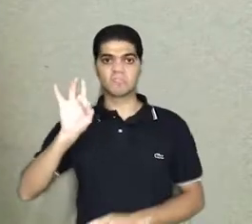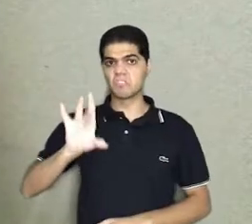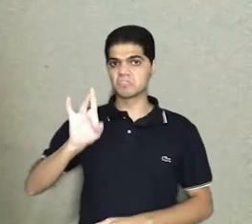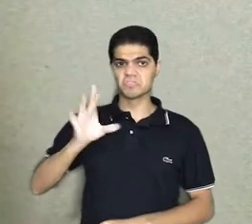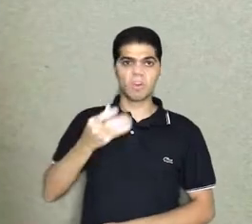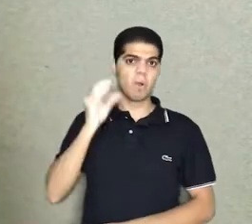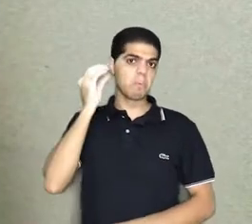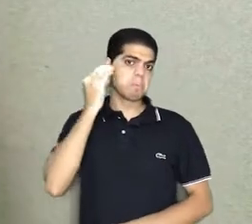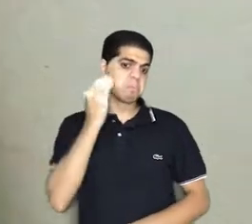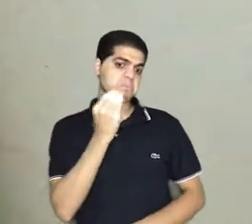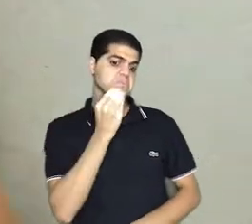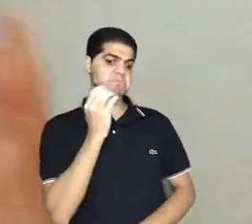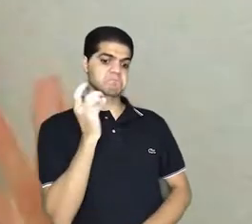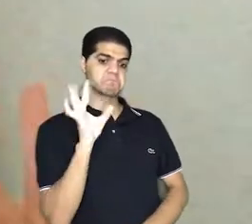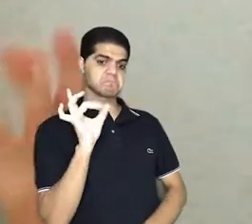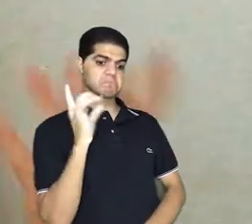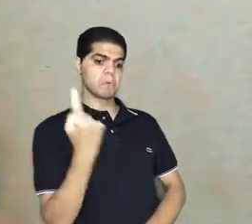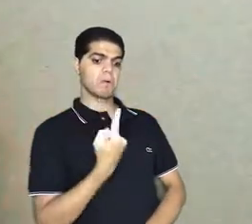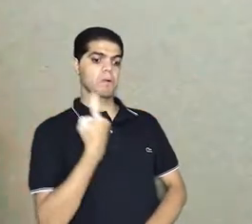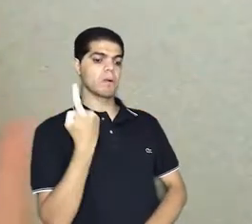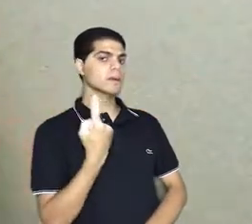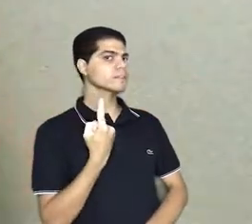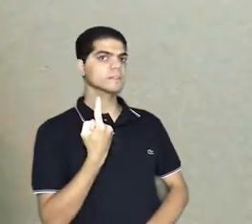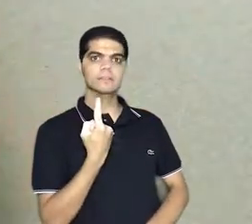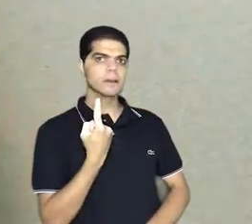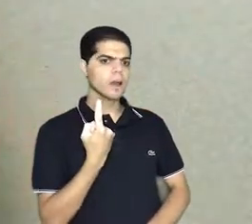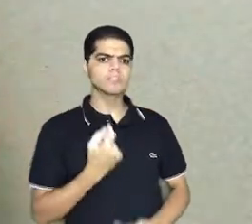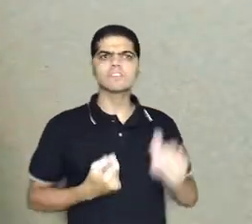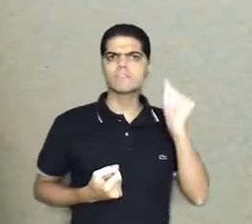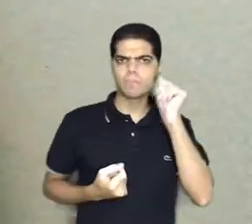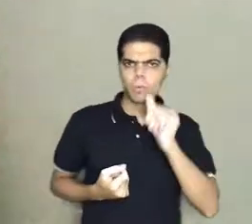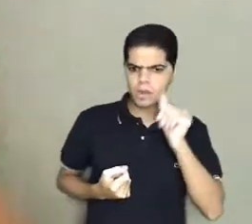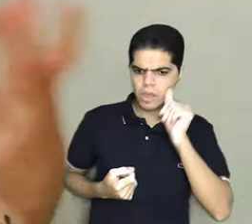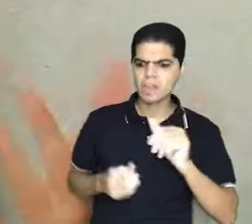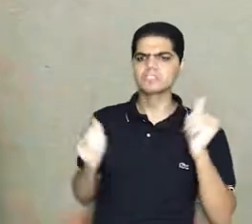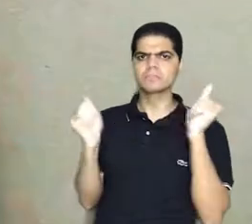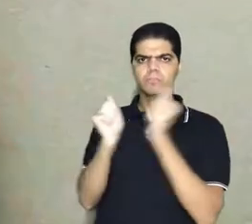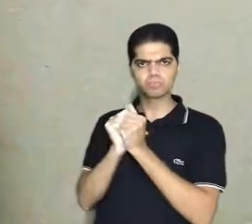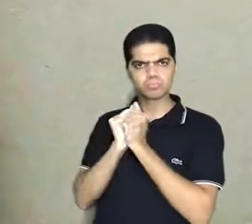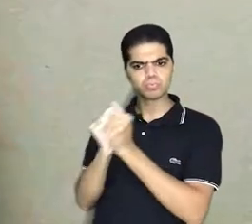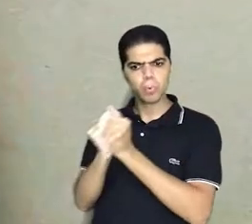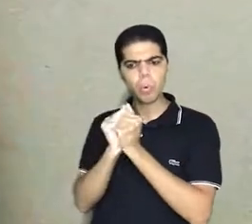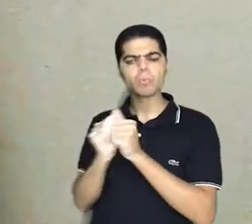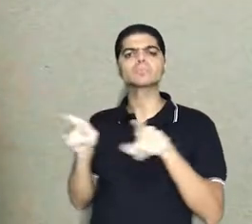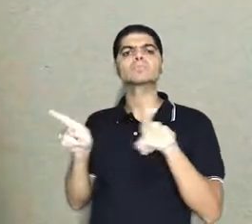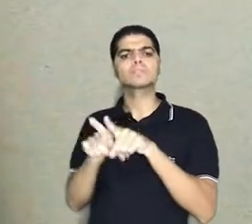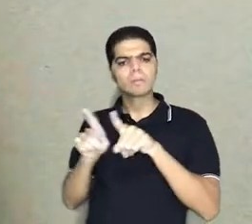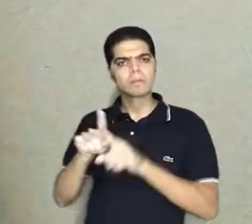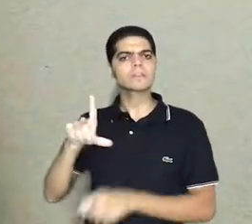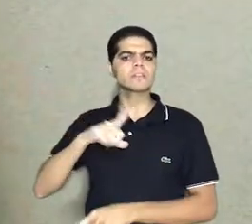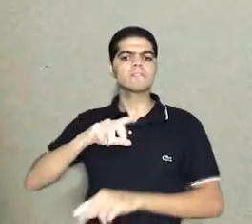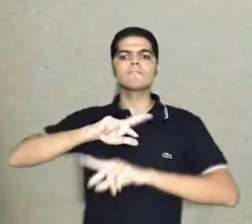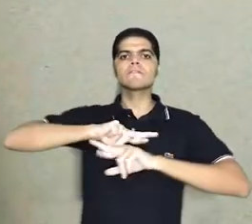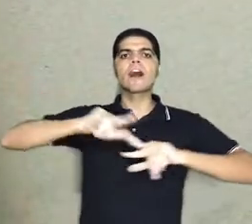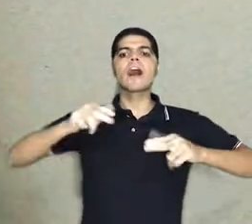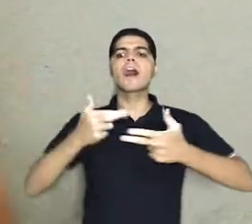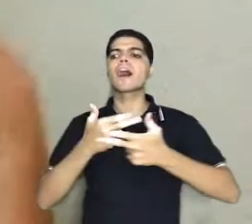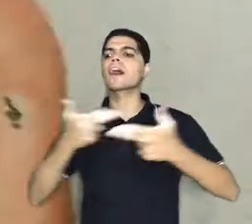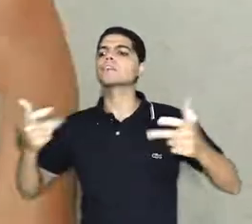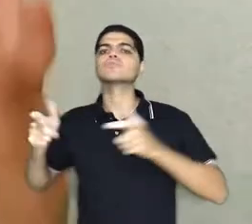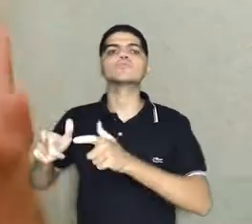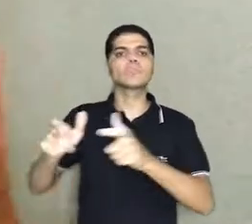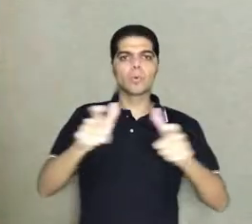Dom Pedro. Outras mulheres também participaram desse processo, além das mulheres de Saubara, ex-escravizadas, a